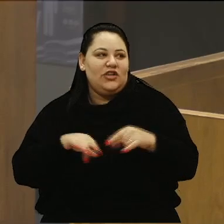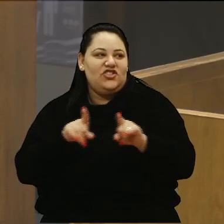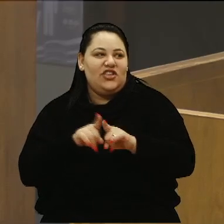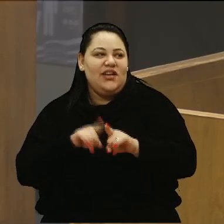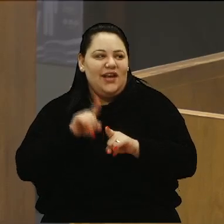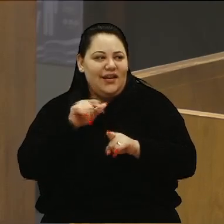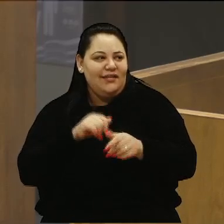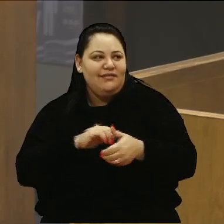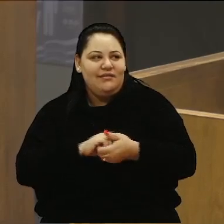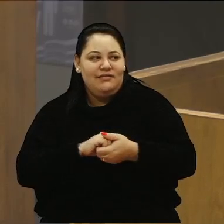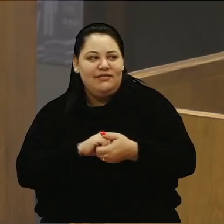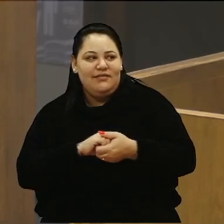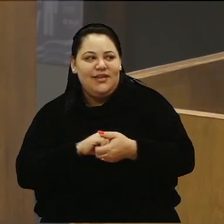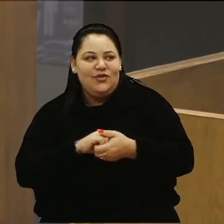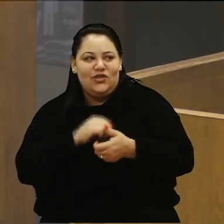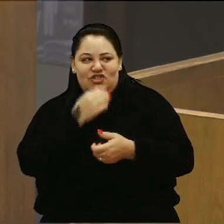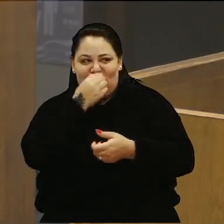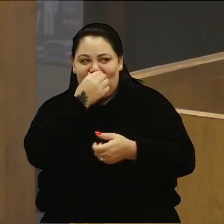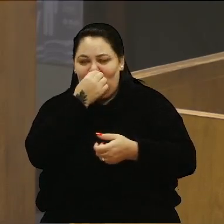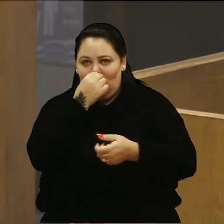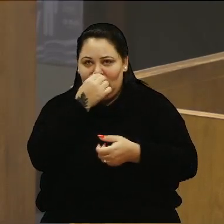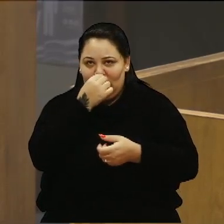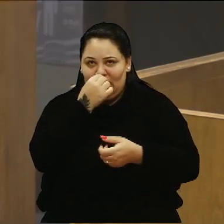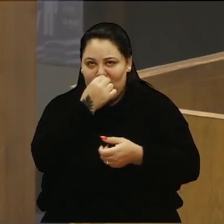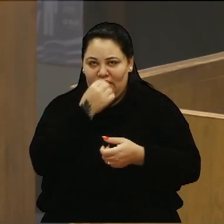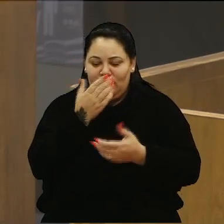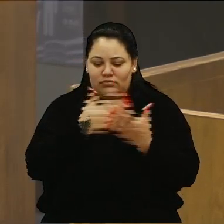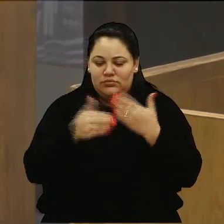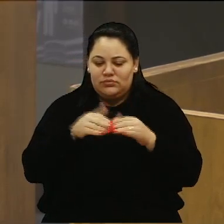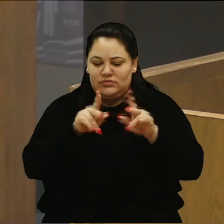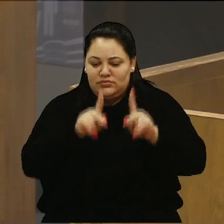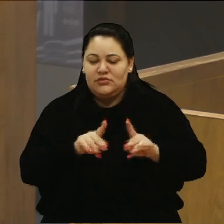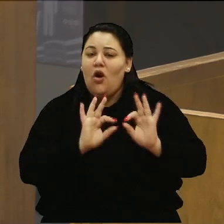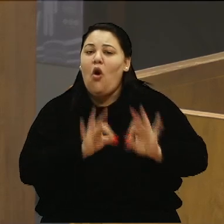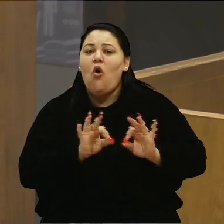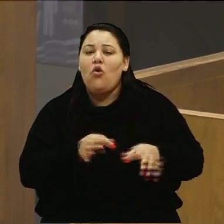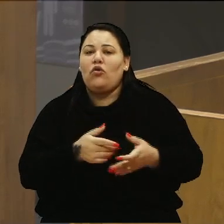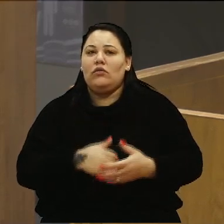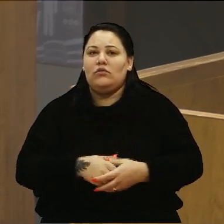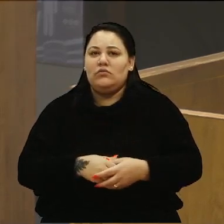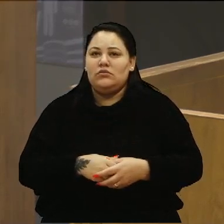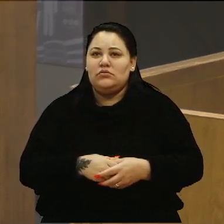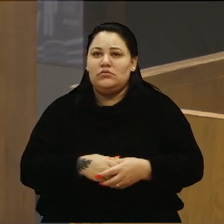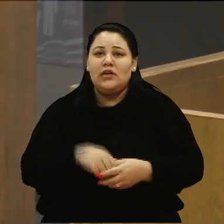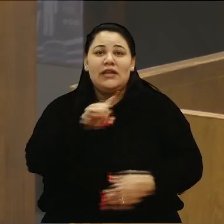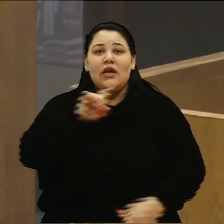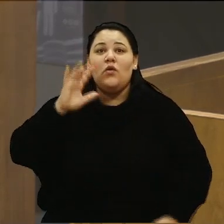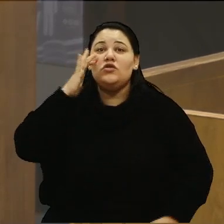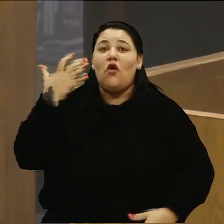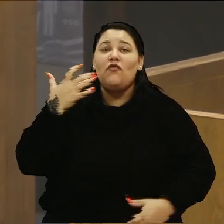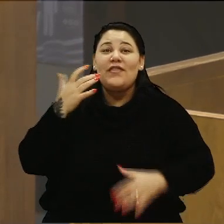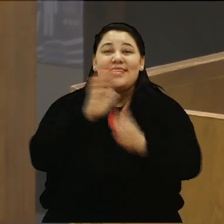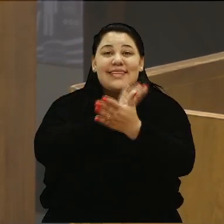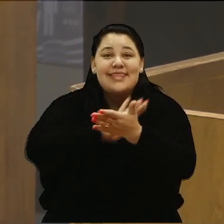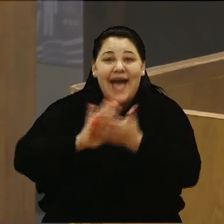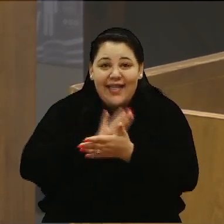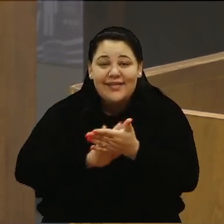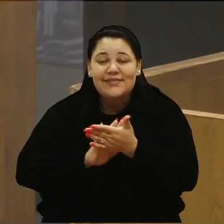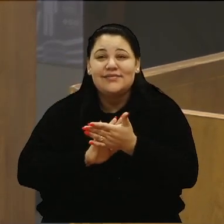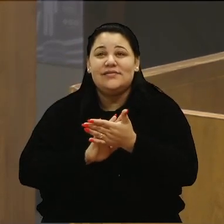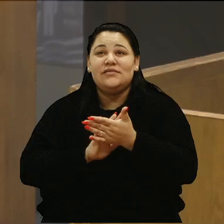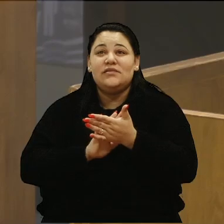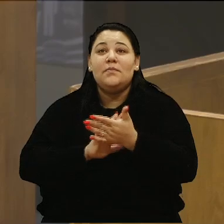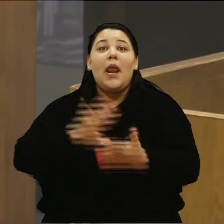a outra solução. Ele concordou comigo, todo mundo concordou. E não soluciona.